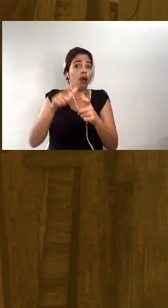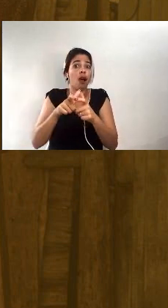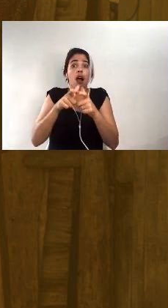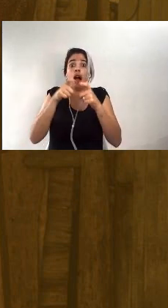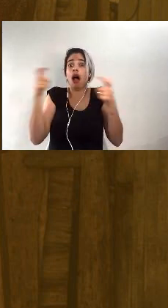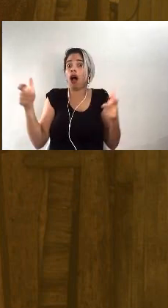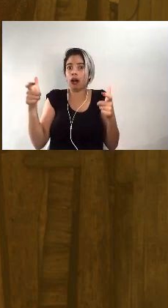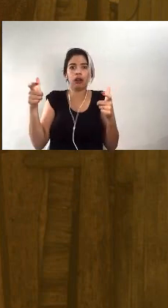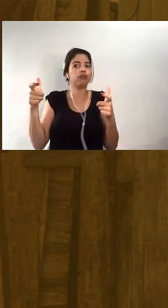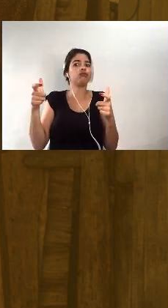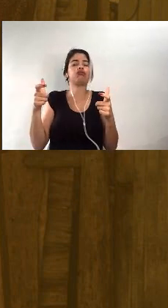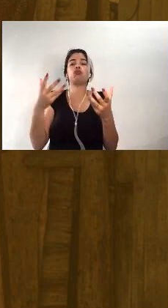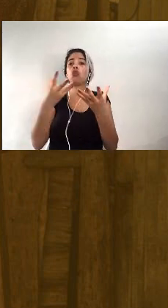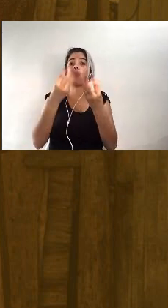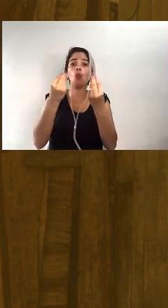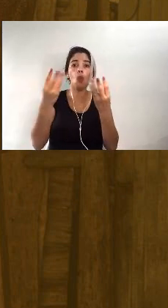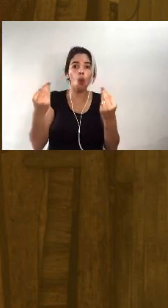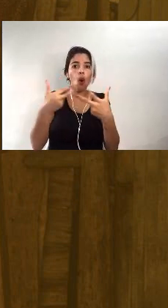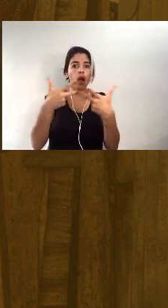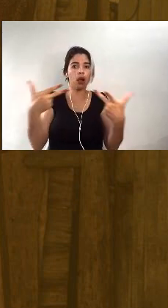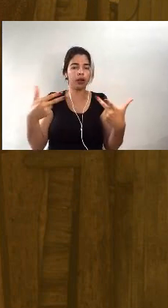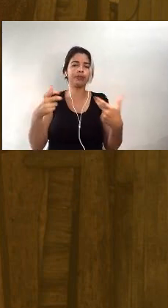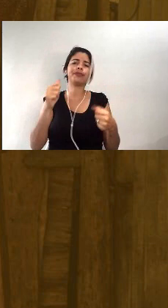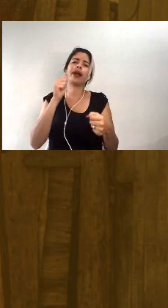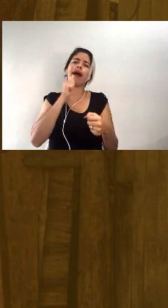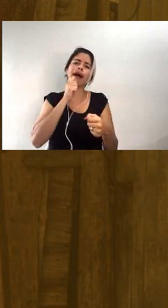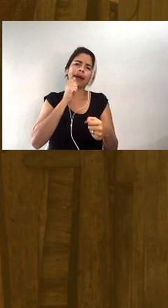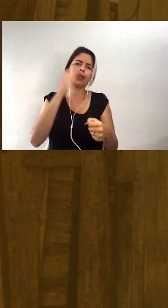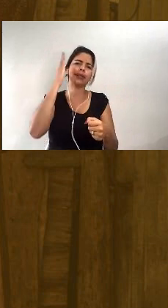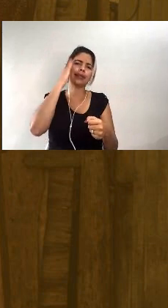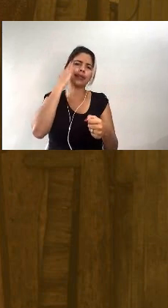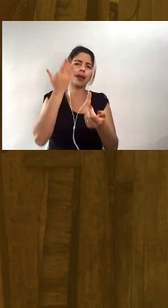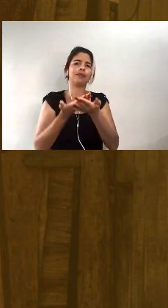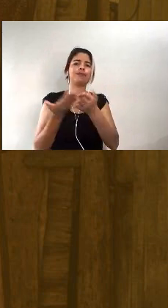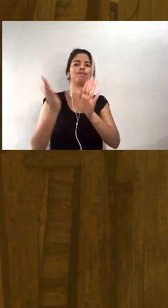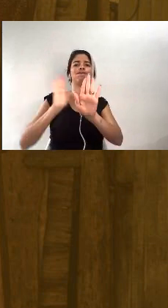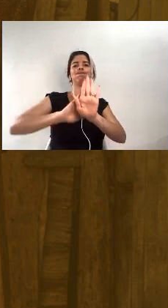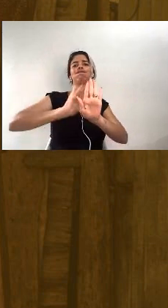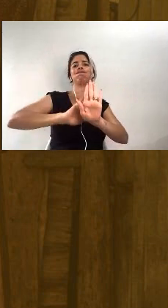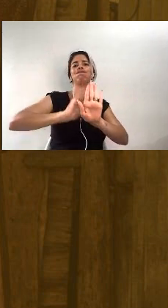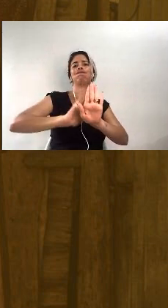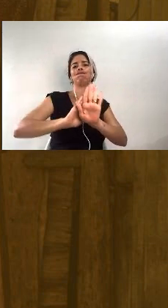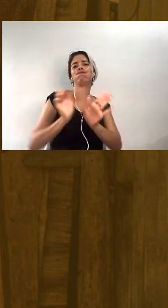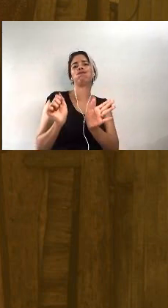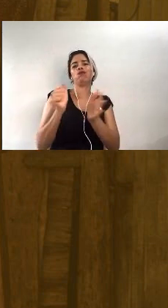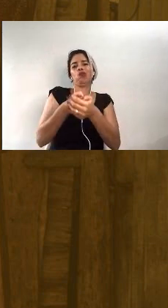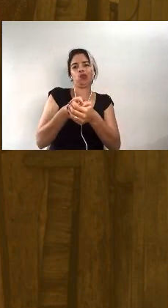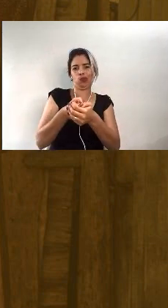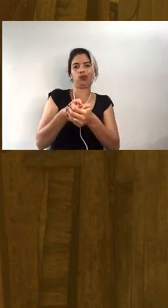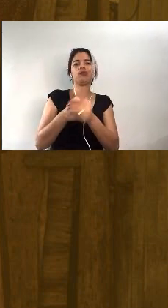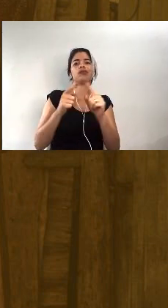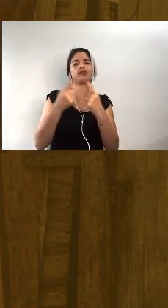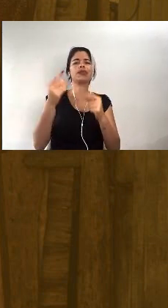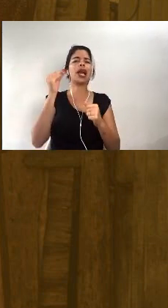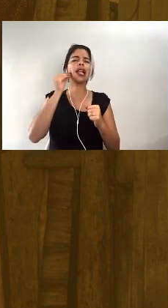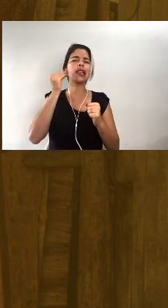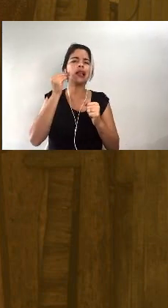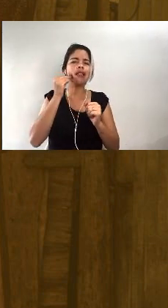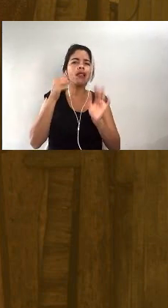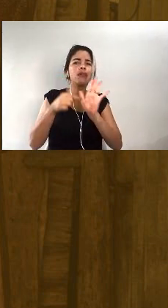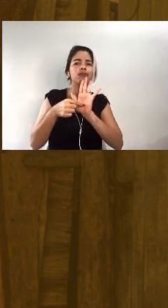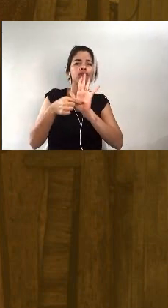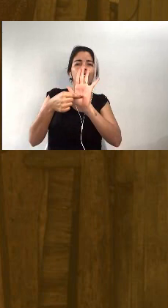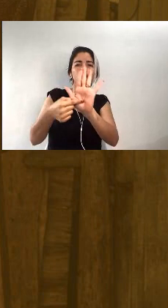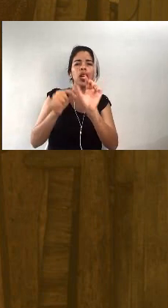riquíssima, infelizmente ainda bastante invisibilizada em grandes dimensões, mas tentei, né, trazer, vou trazer